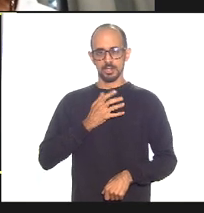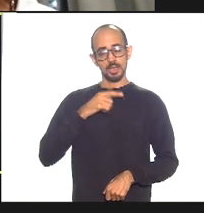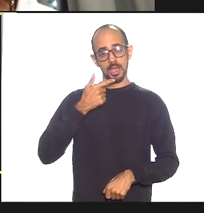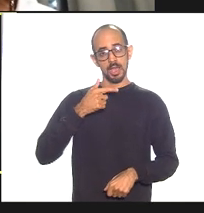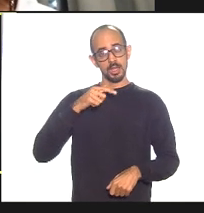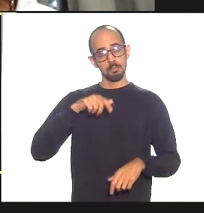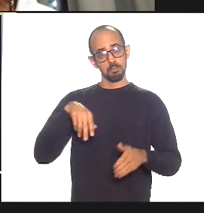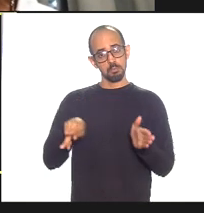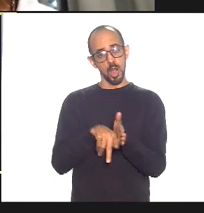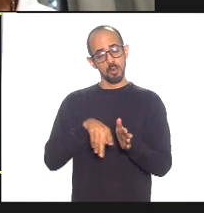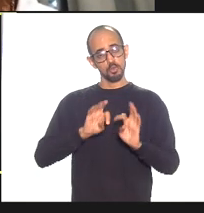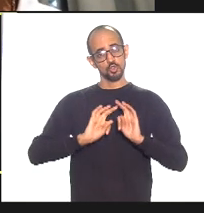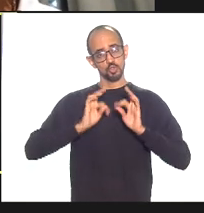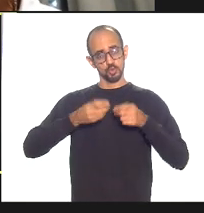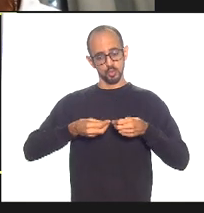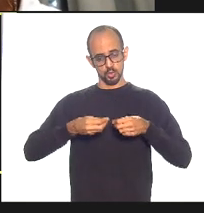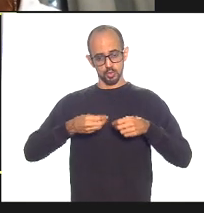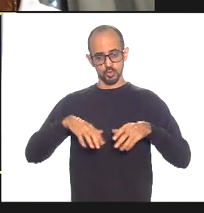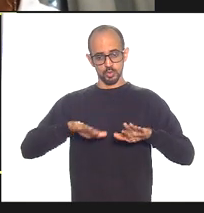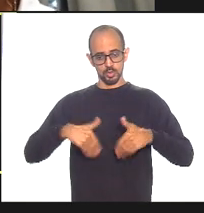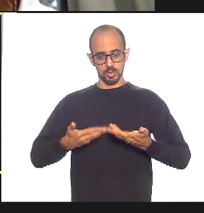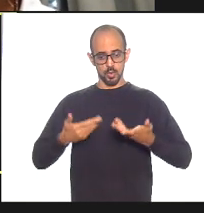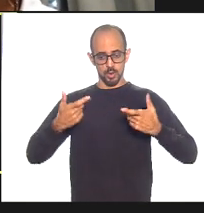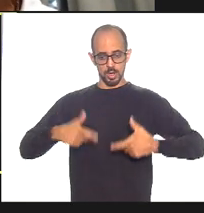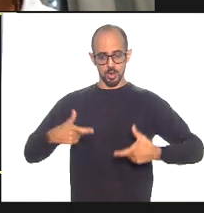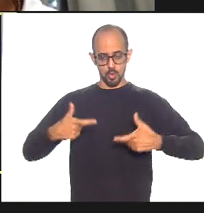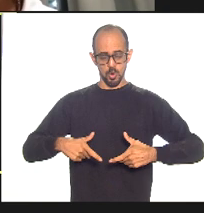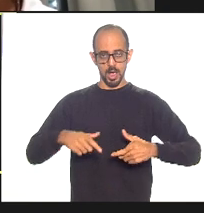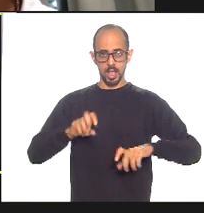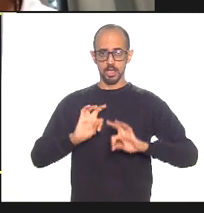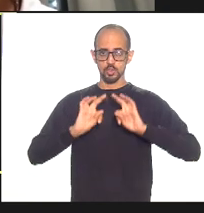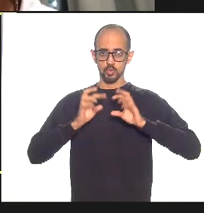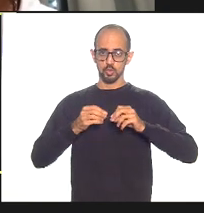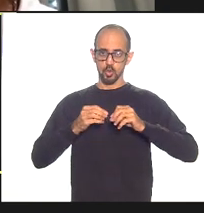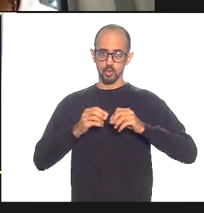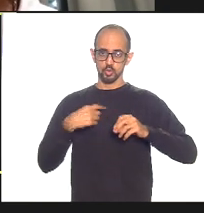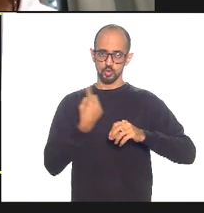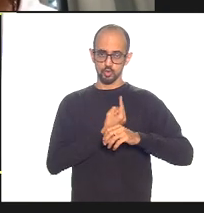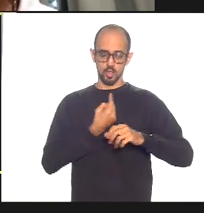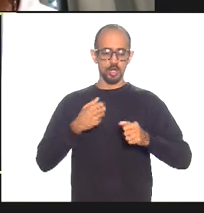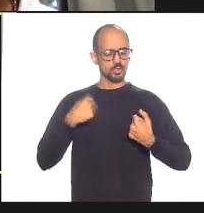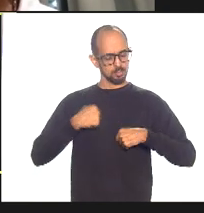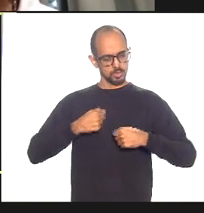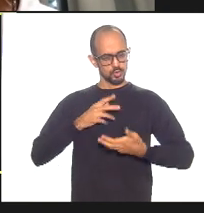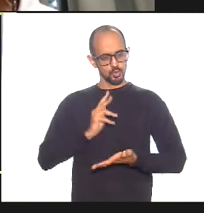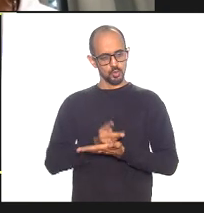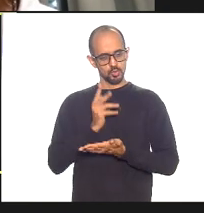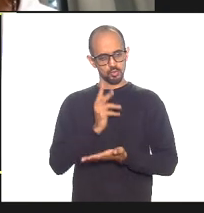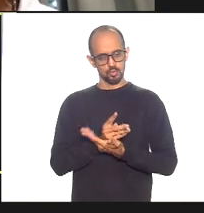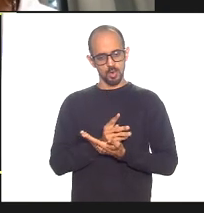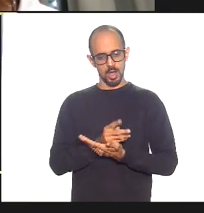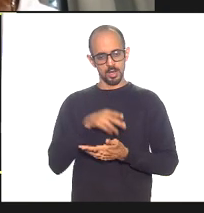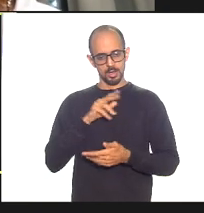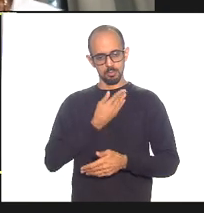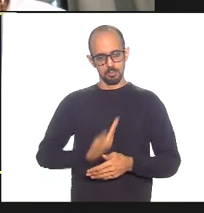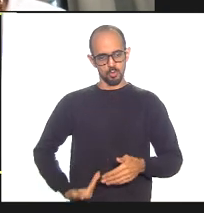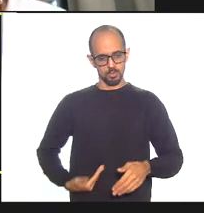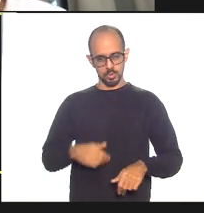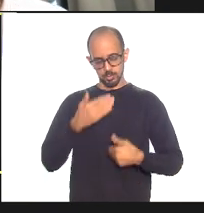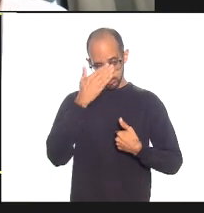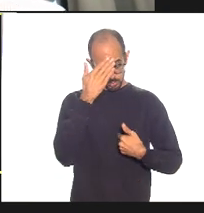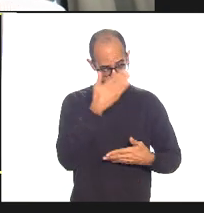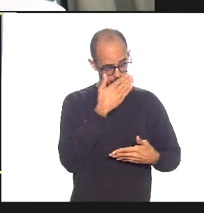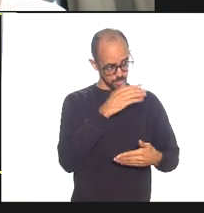todos. Então, aquele espaço do Canecão é de todos nós, e assim deve ficar, público. Obrigado,